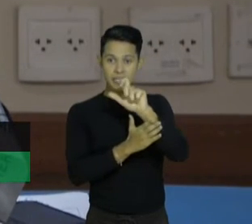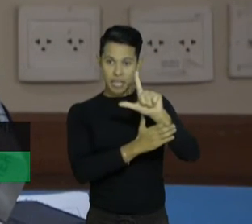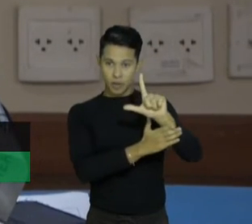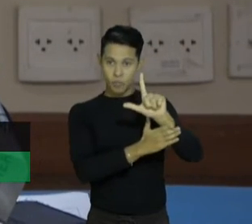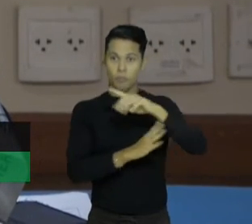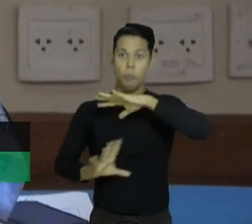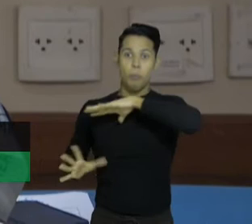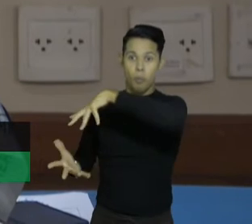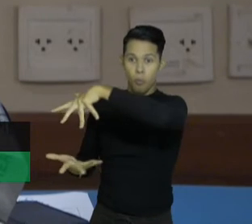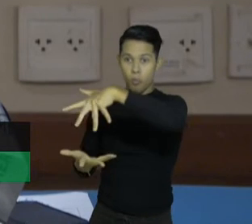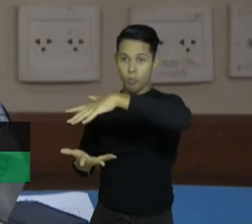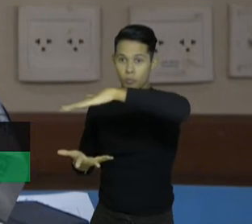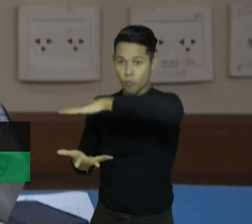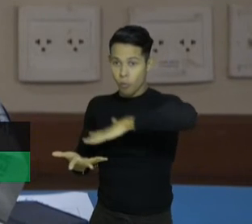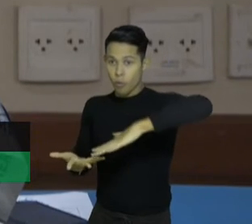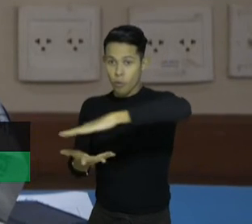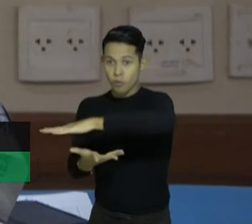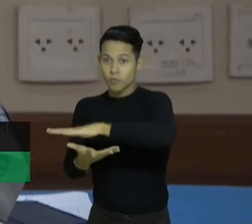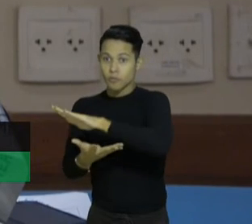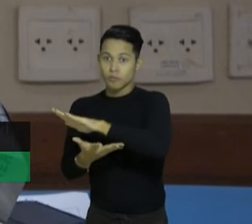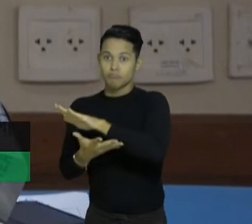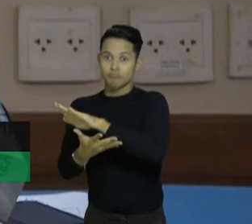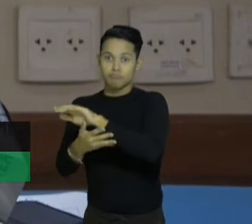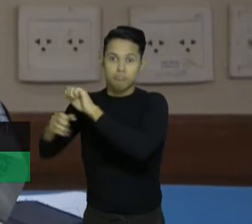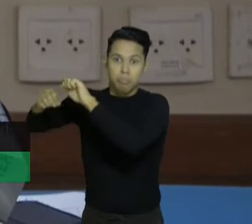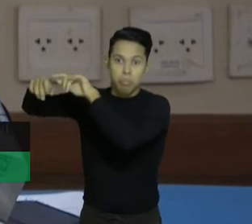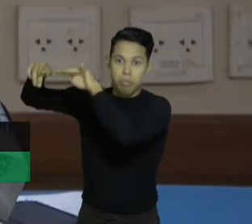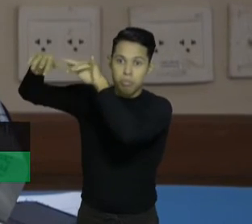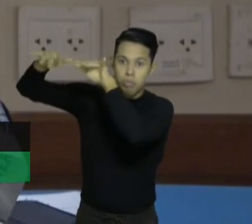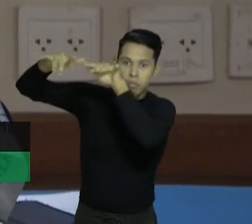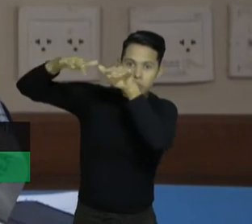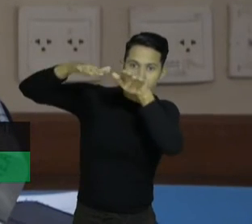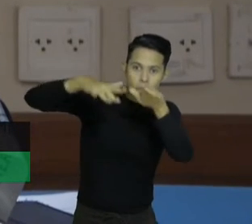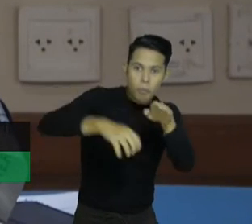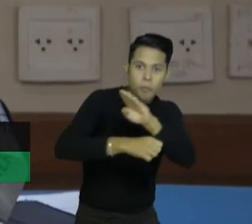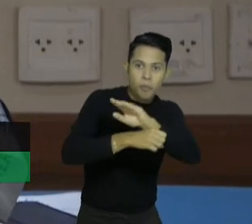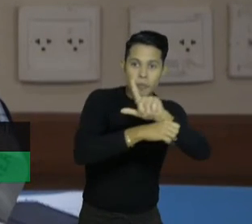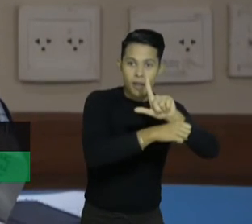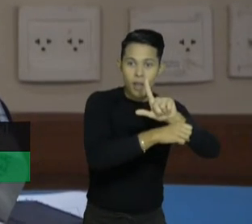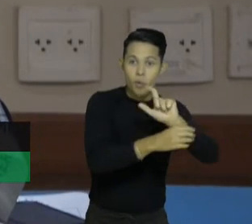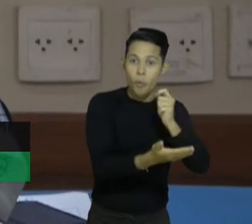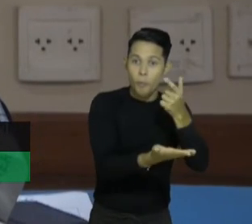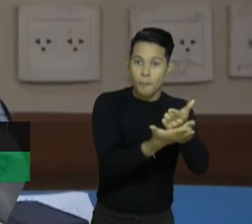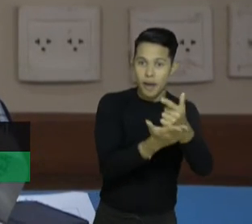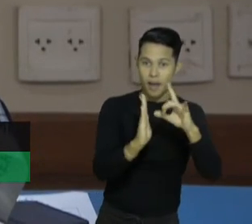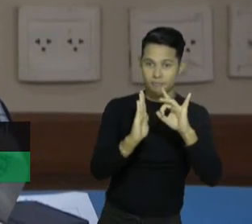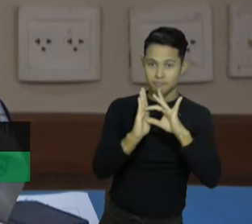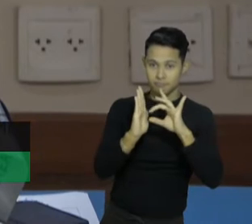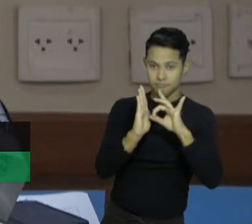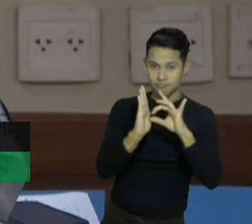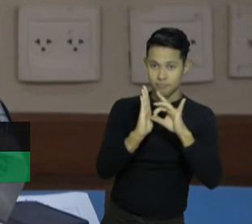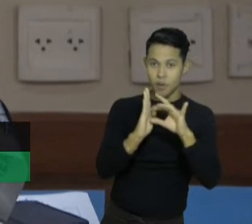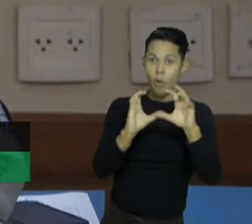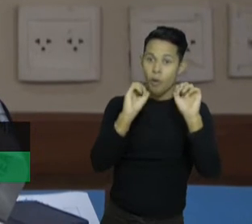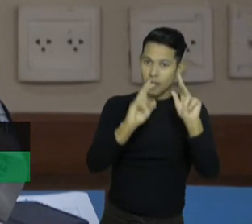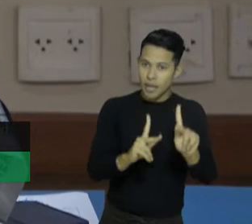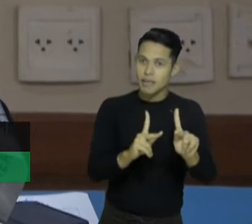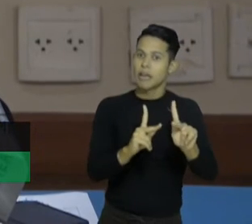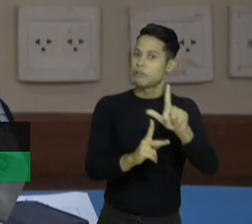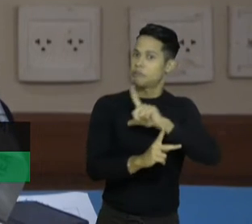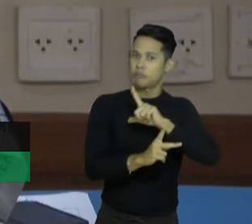as pessoas iam a Blumenal comprar Cristal e começou a vir o cristal de